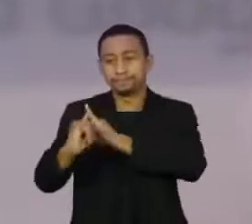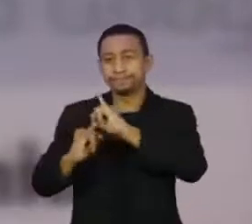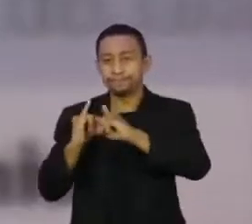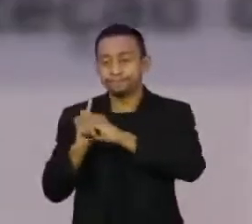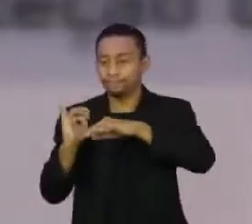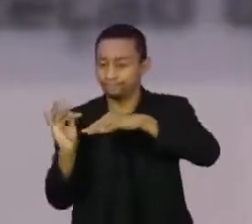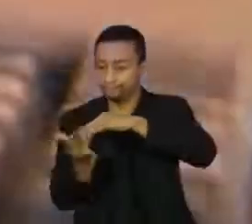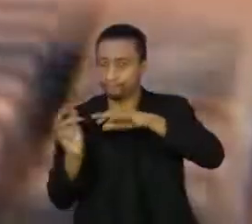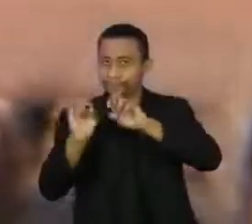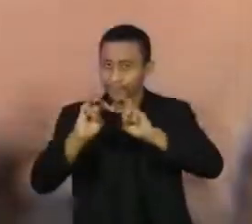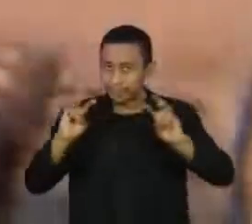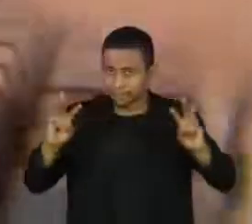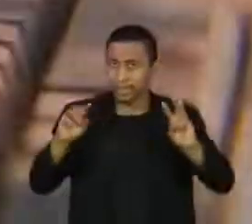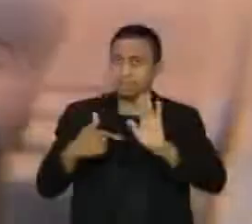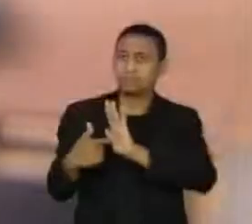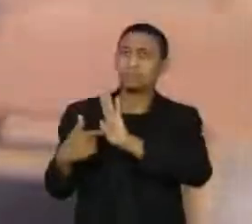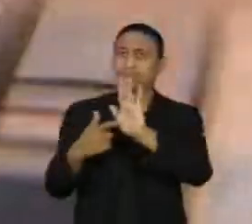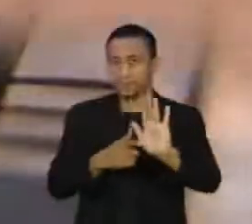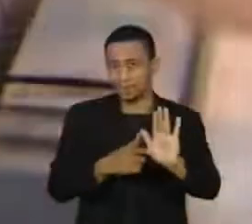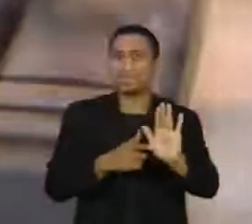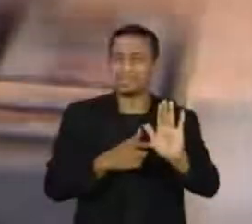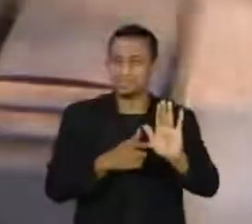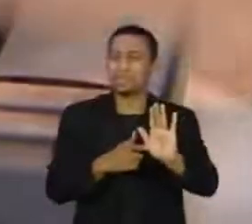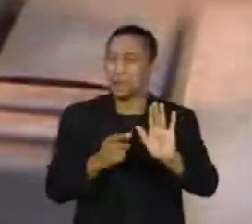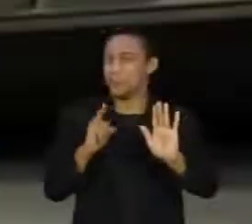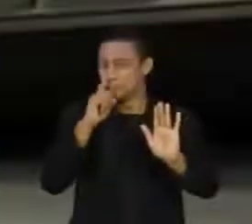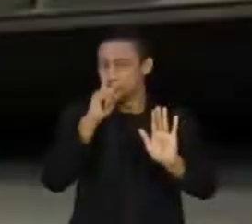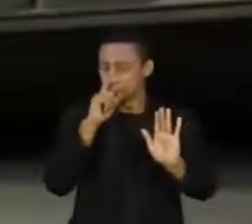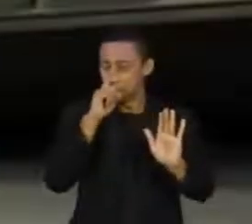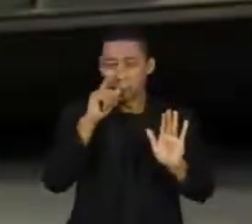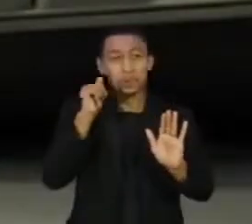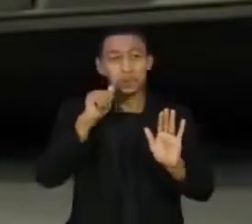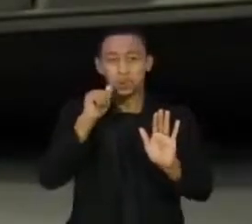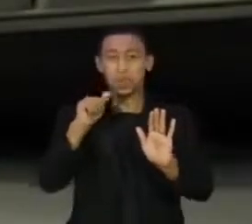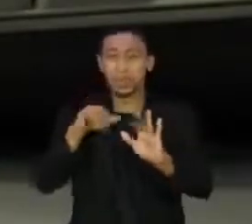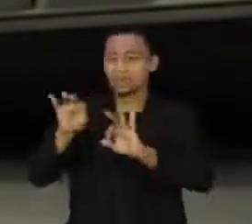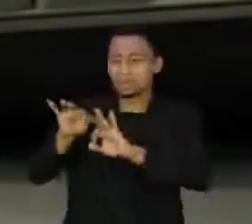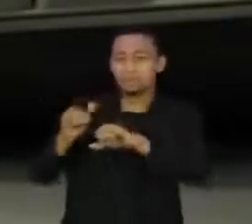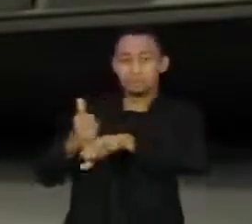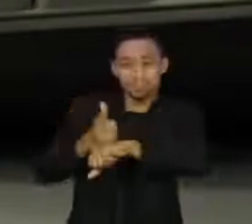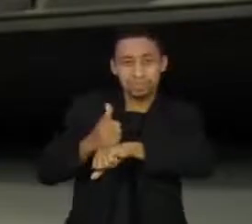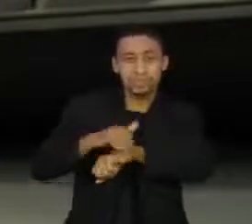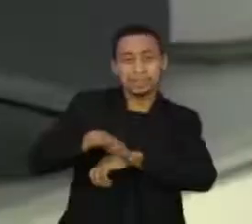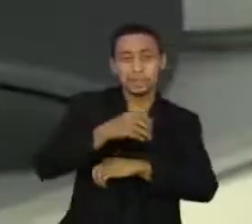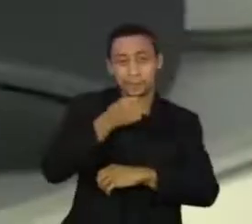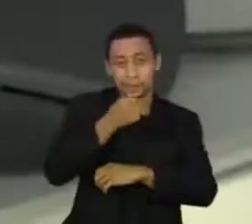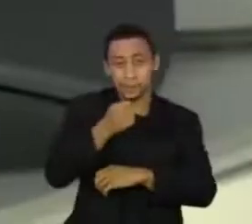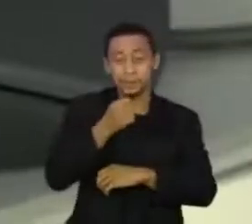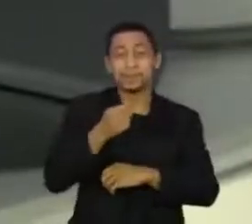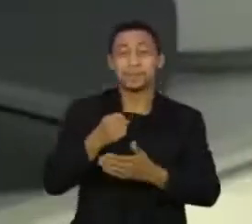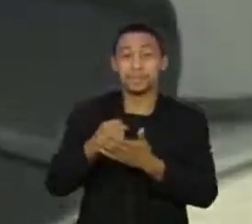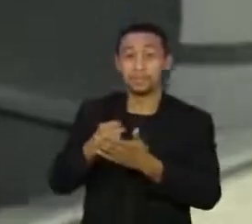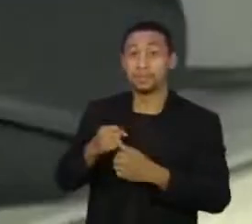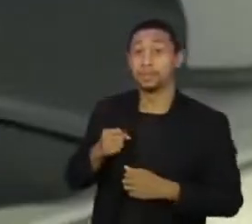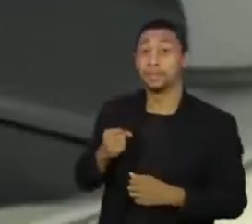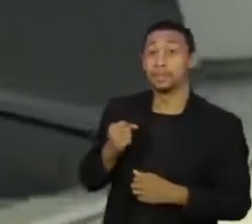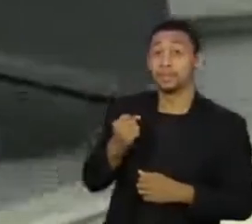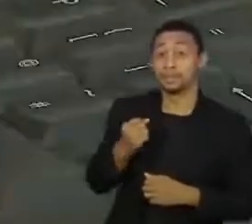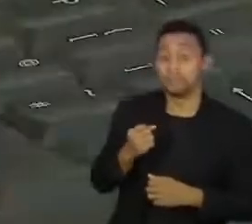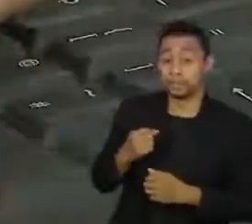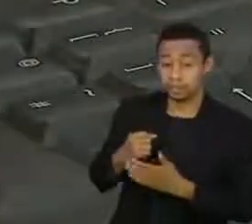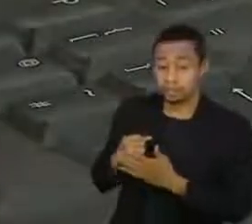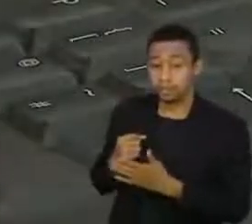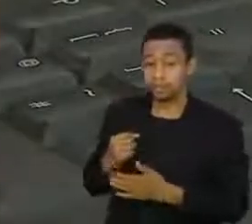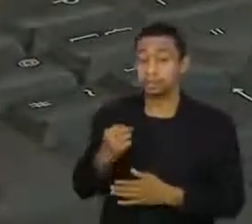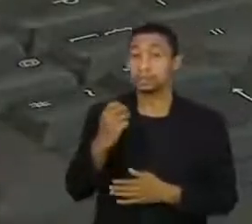virtuais lideram o ranking de contextos mais hostis para as profissionais. Praticamente 3/4 dos jornalistas disseram que a internet é o lugar